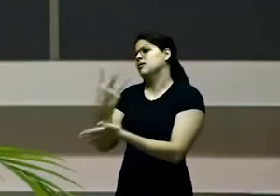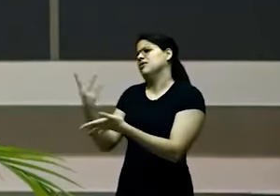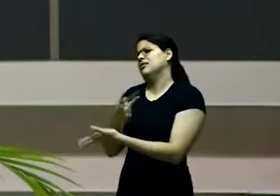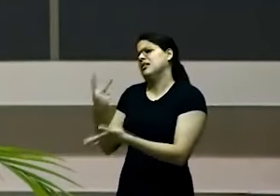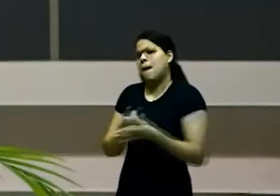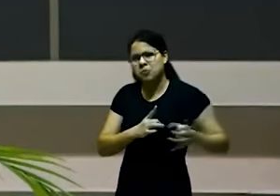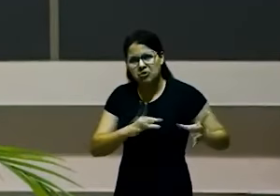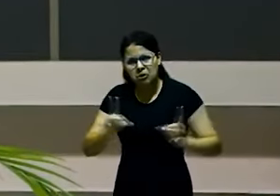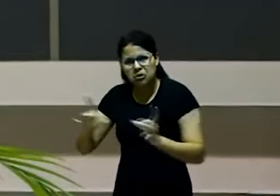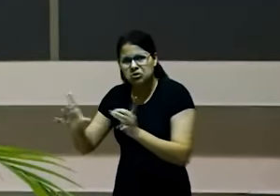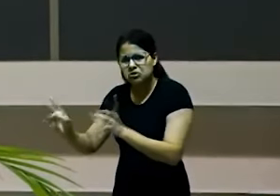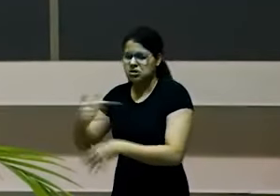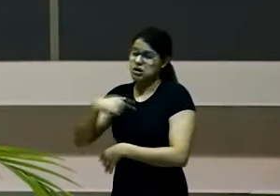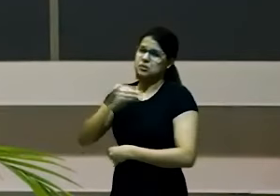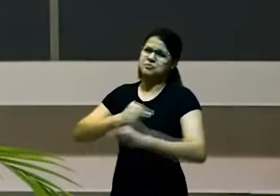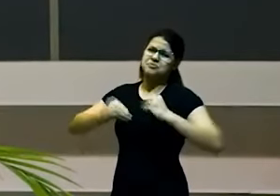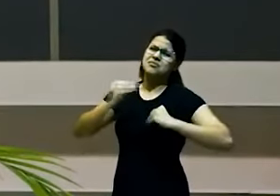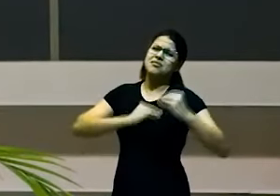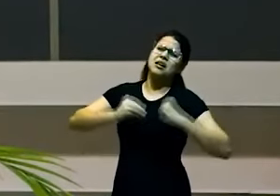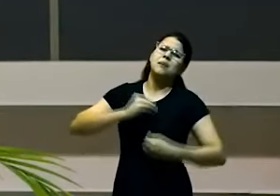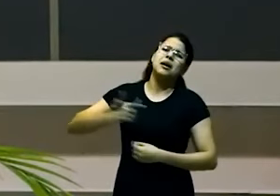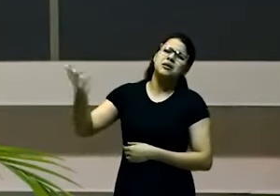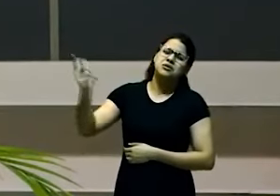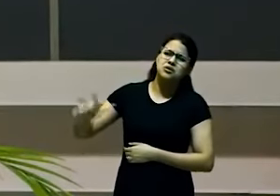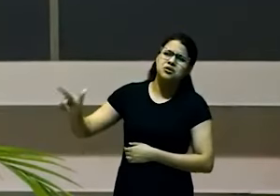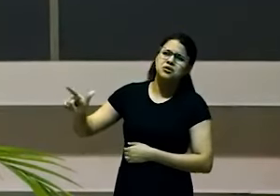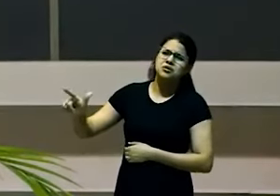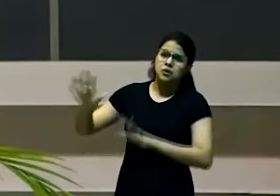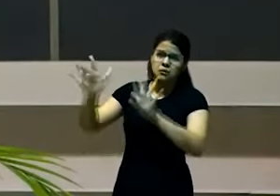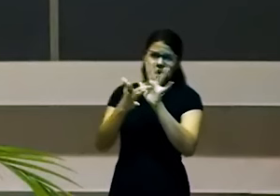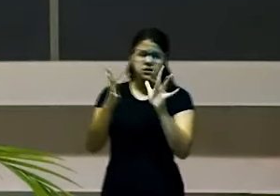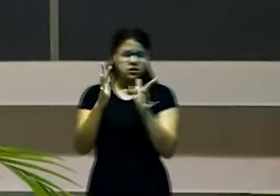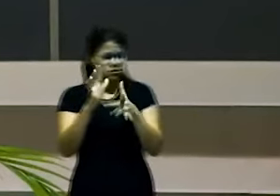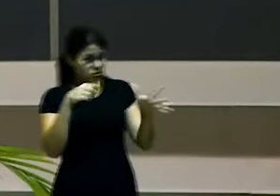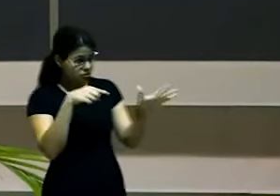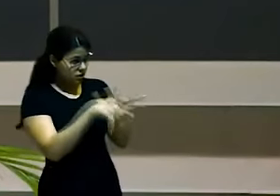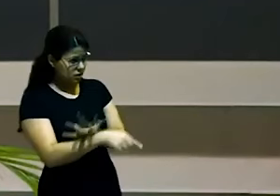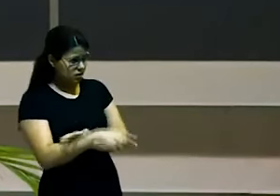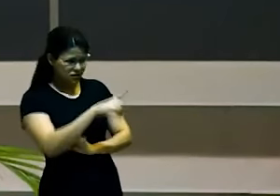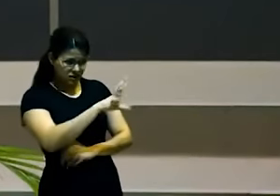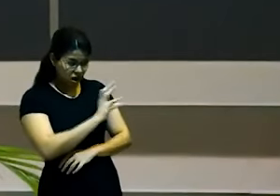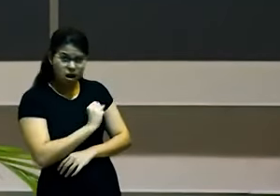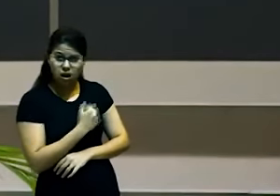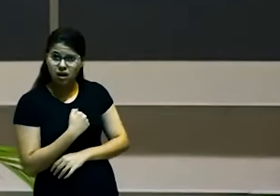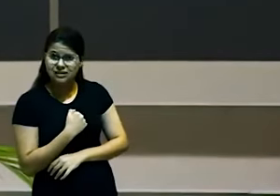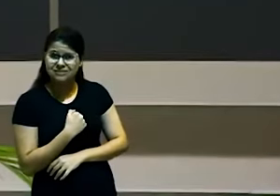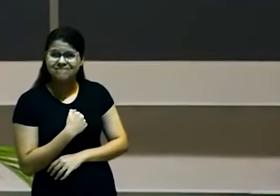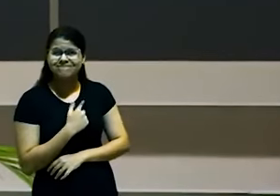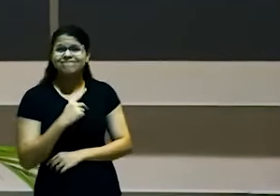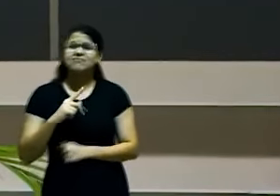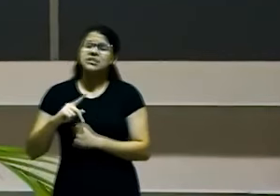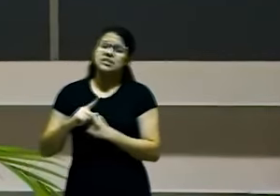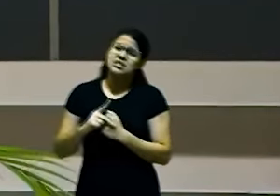mesmo lugar tu me amas a Bíblia diz que Pedro olha para Jesus e